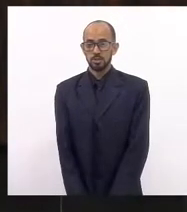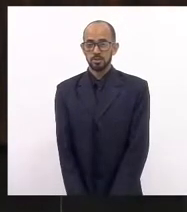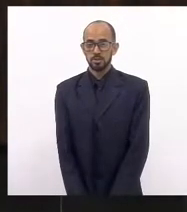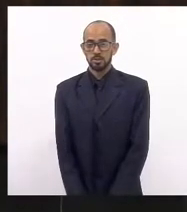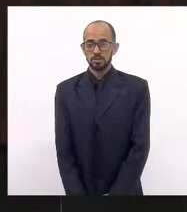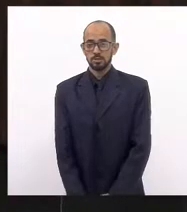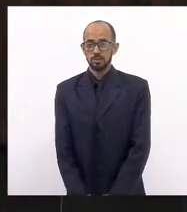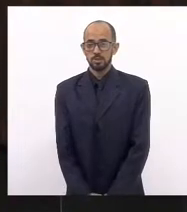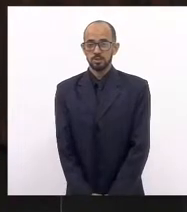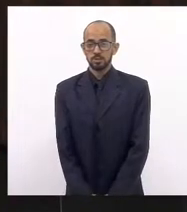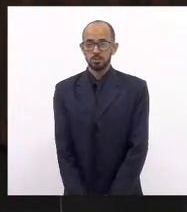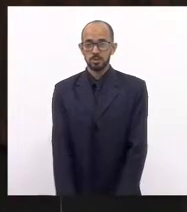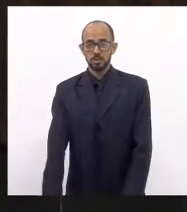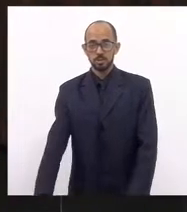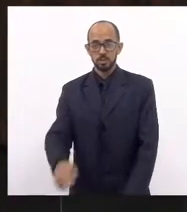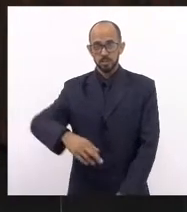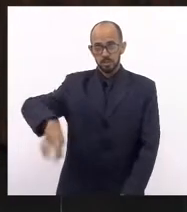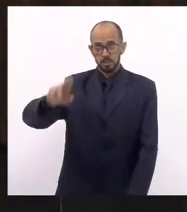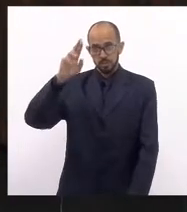O senhor